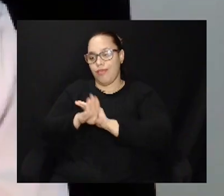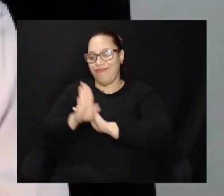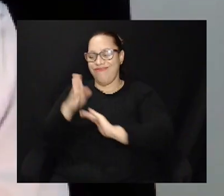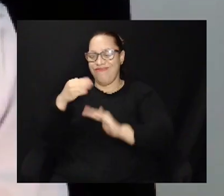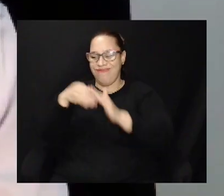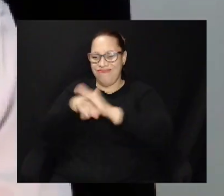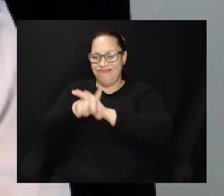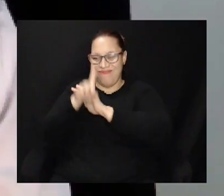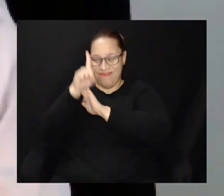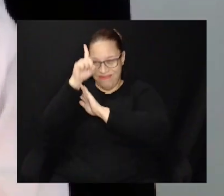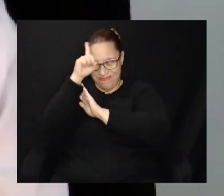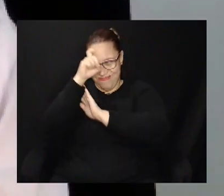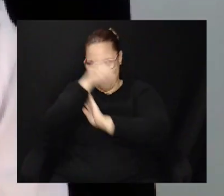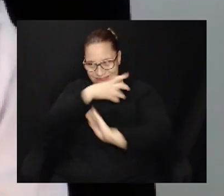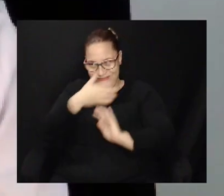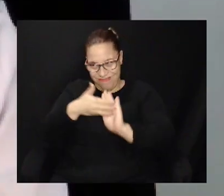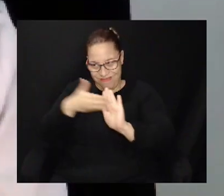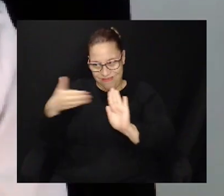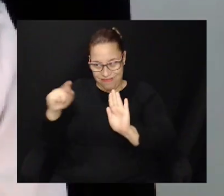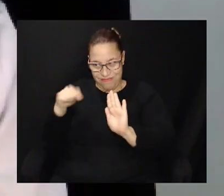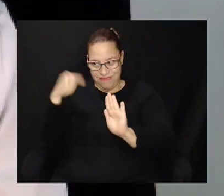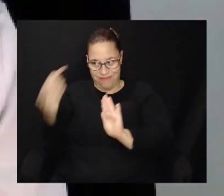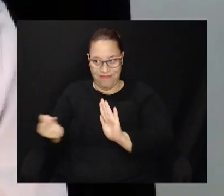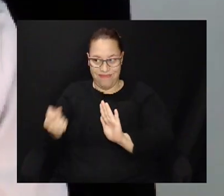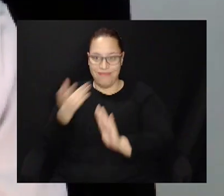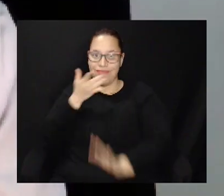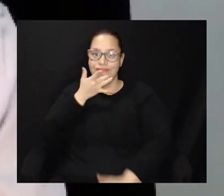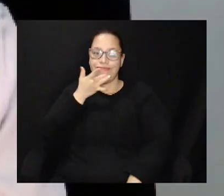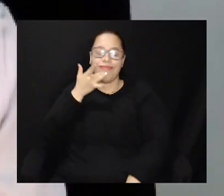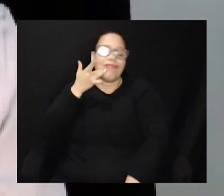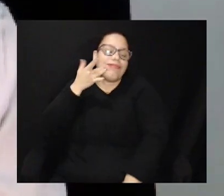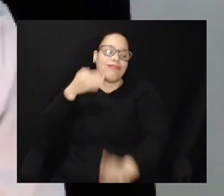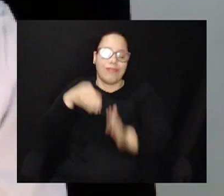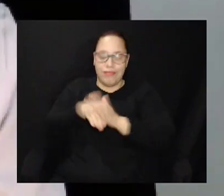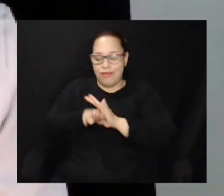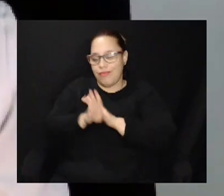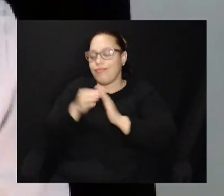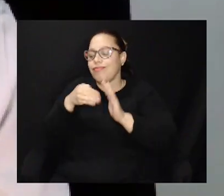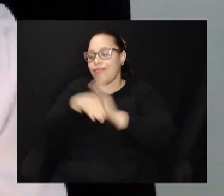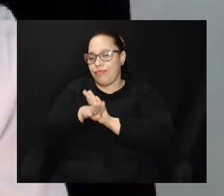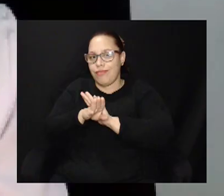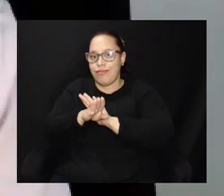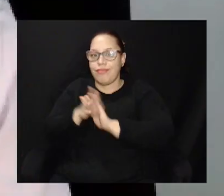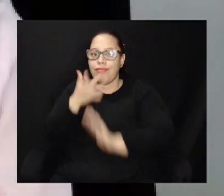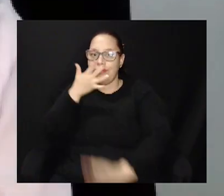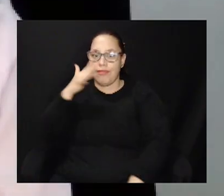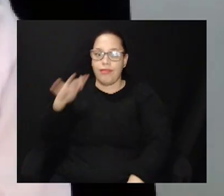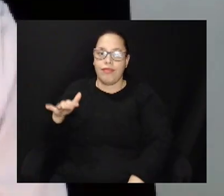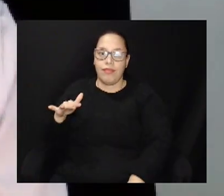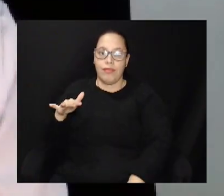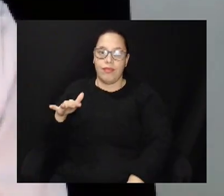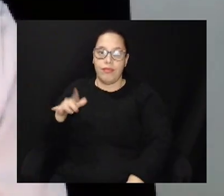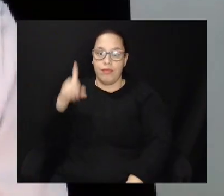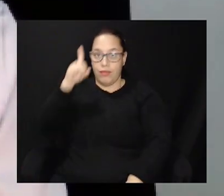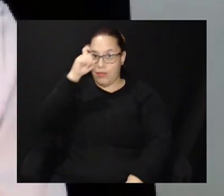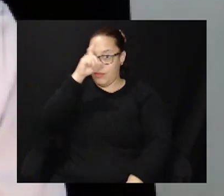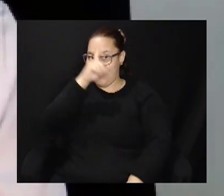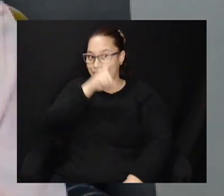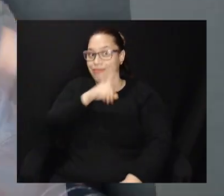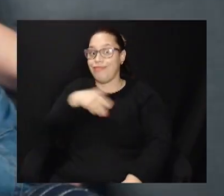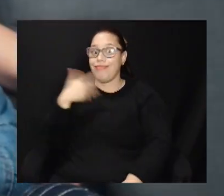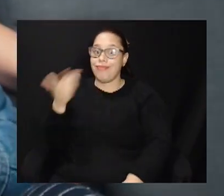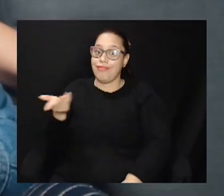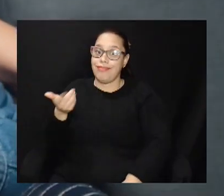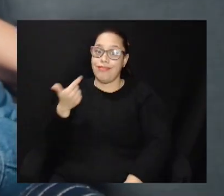esse hábito depois, porque o nosso paladar fica acostumado, enfim. E quando a gente fala de criança, é um pouco mais complicado ainda, né, porque talvez não tenha esse